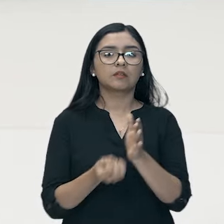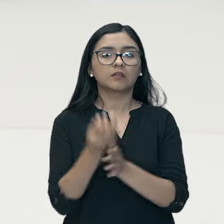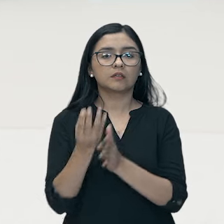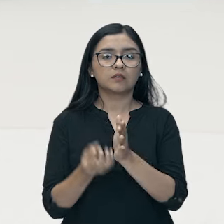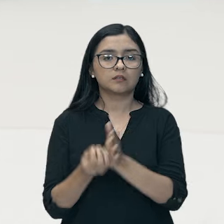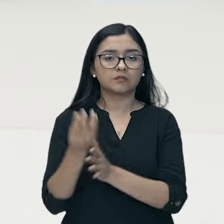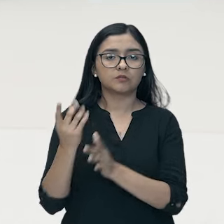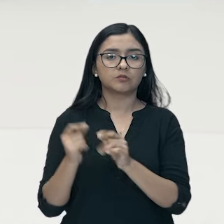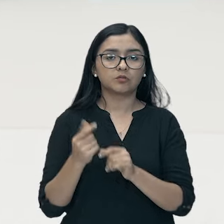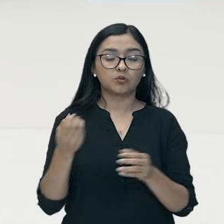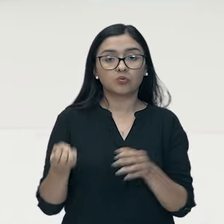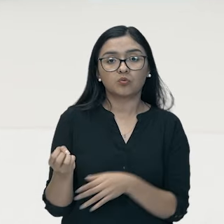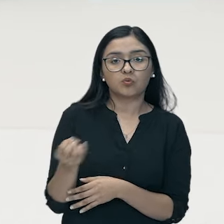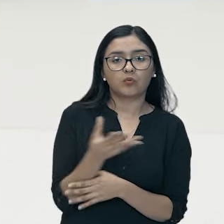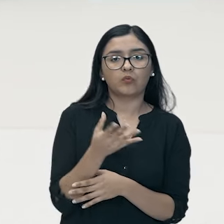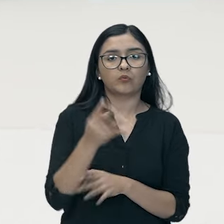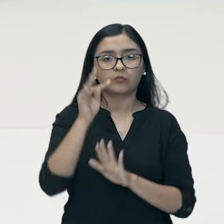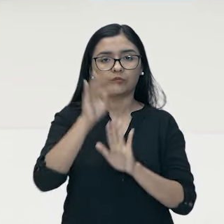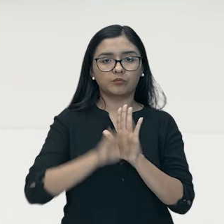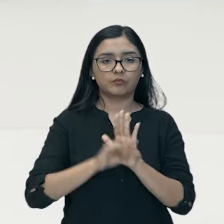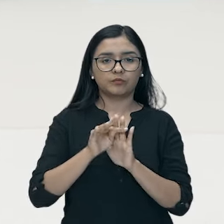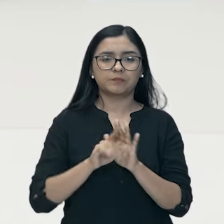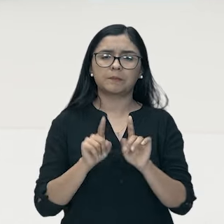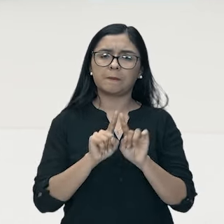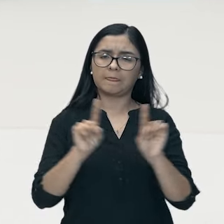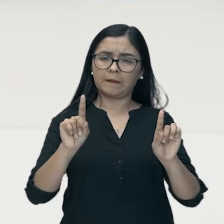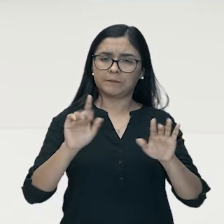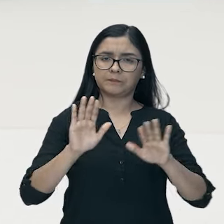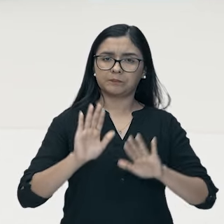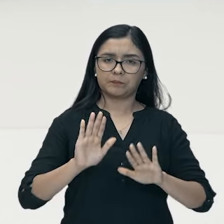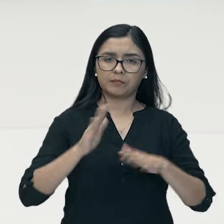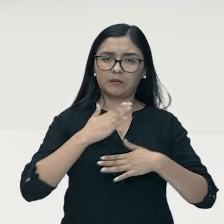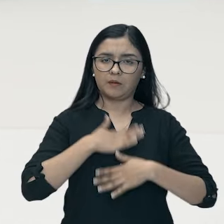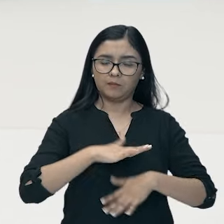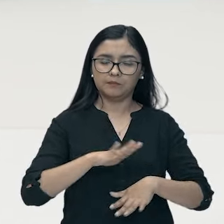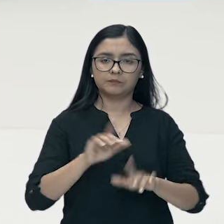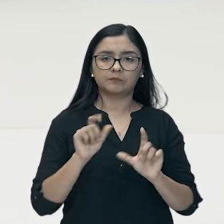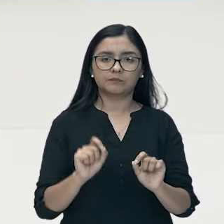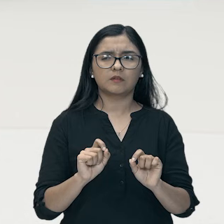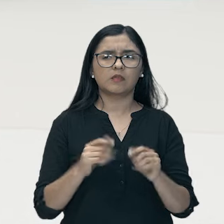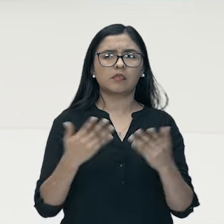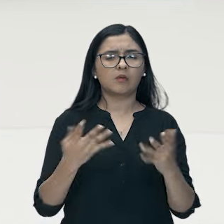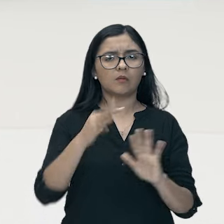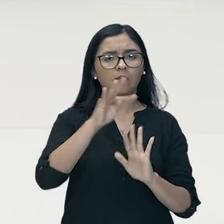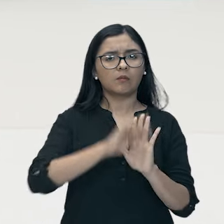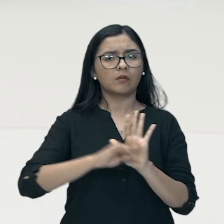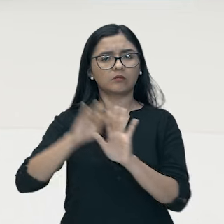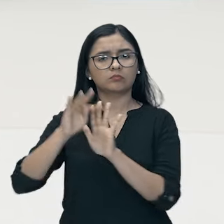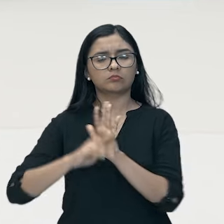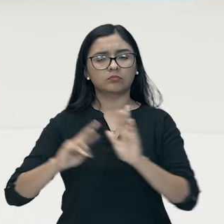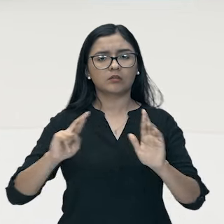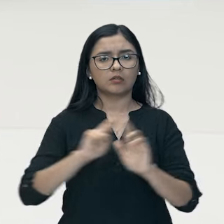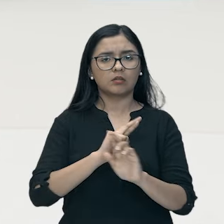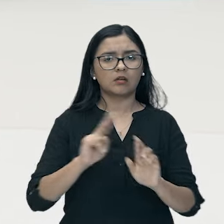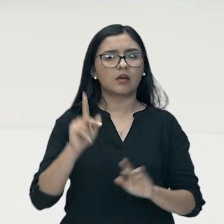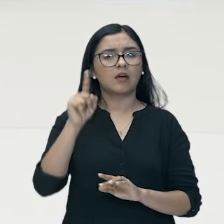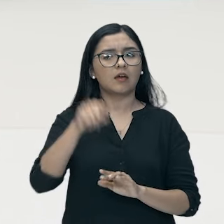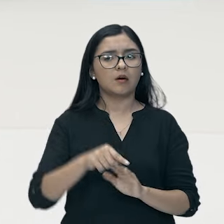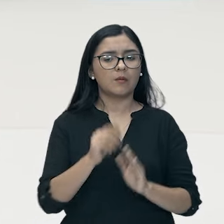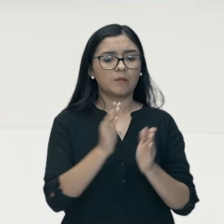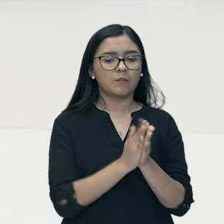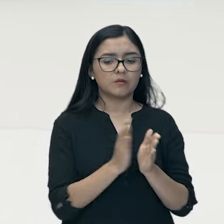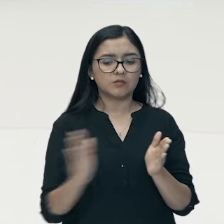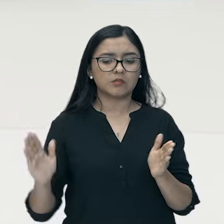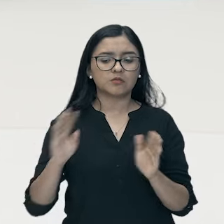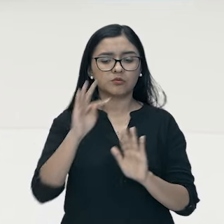um novo texto então uma calma aí para tudo quer dizer que a intertextualidade é o nome do processo de um